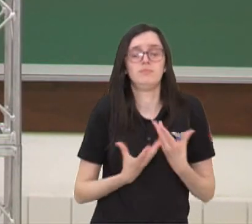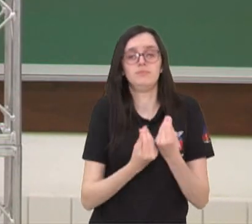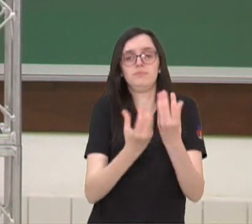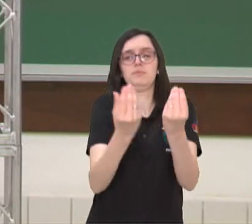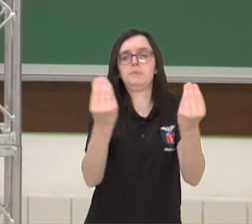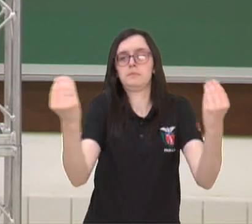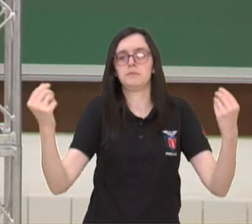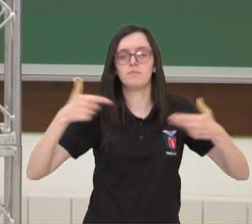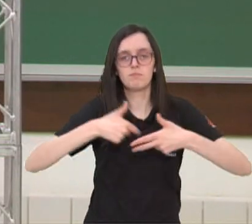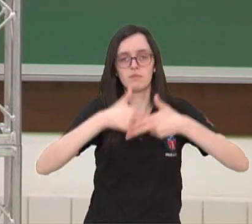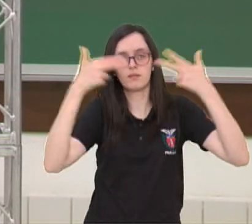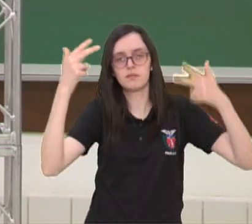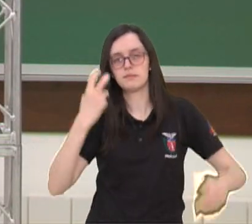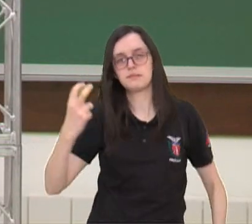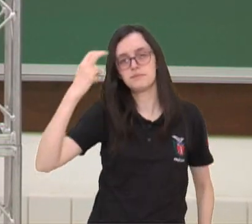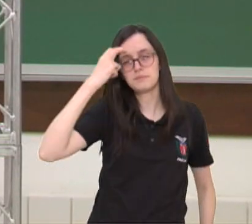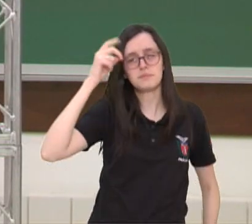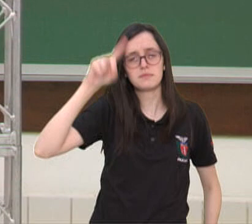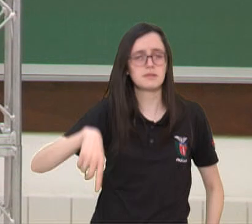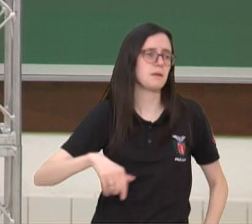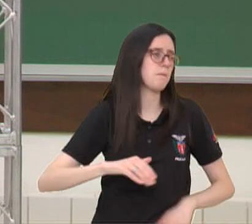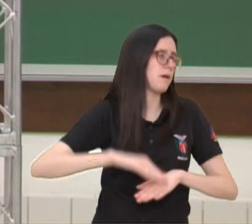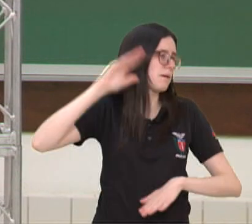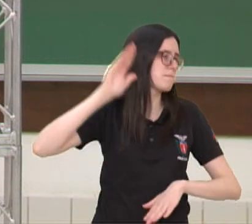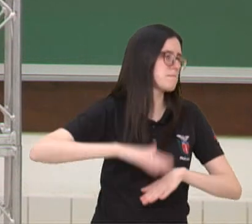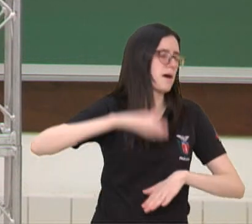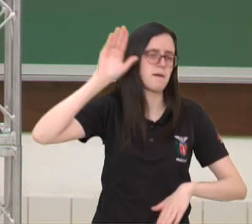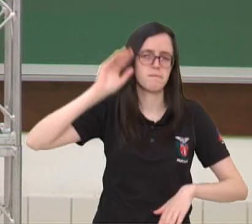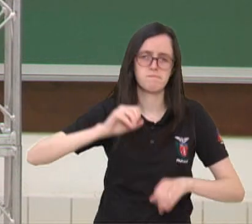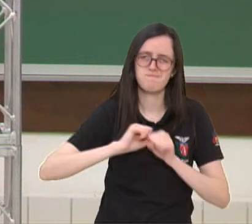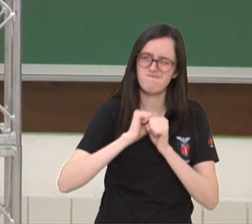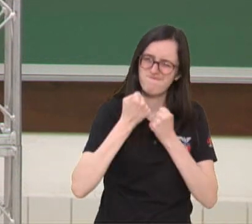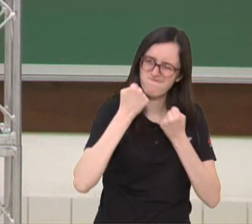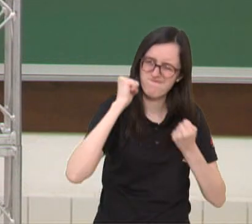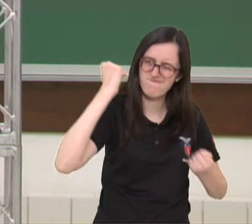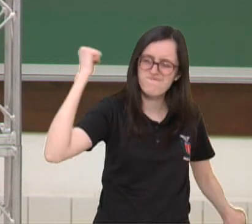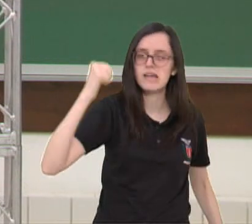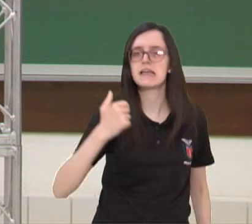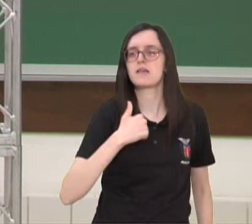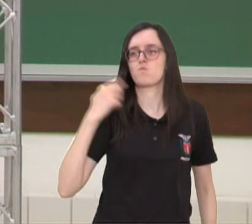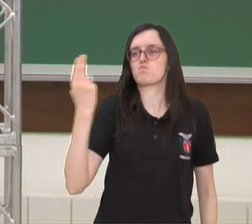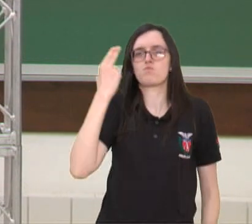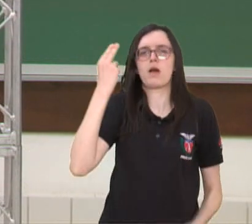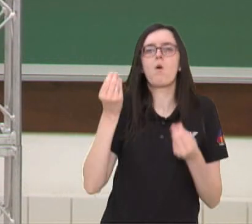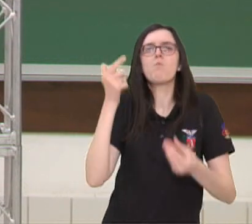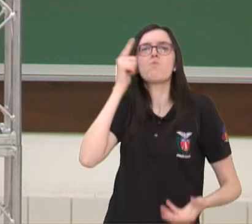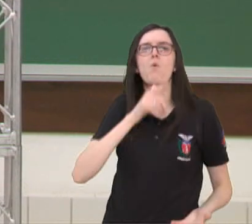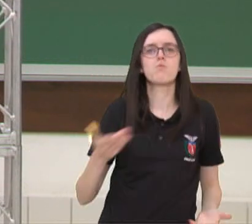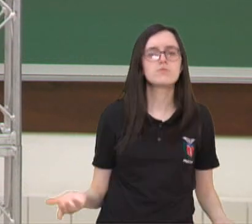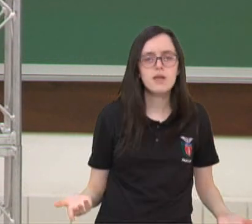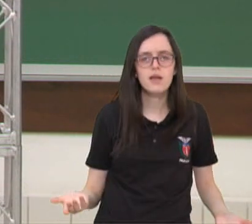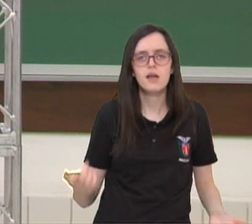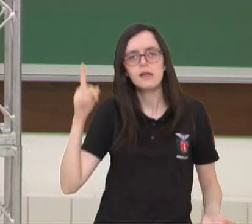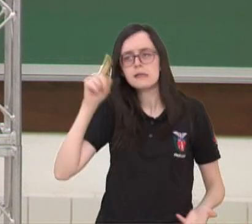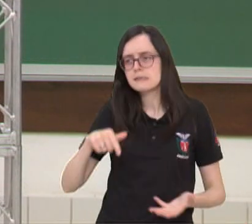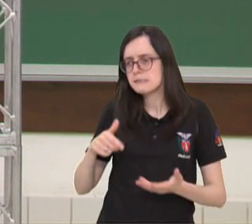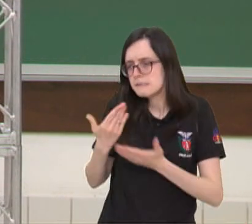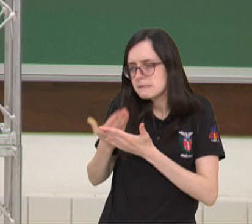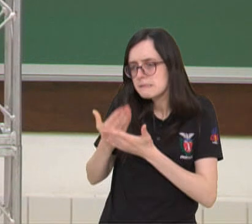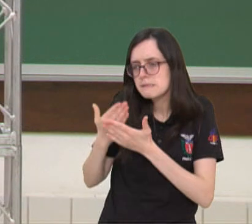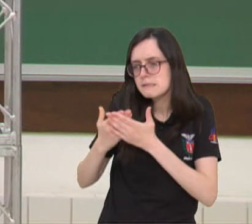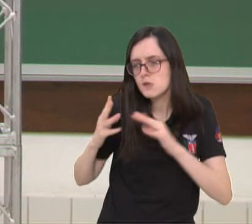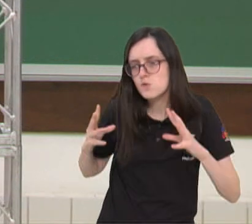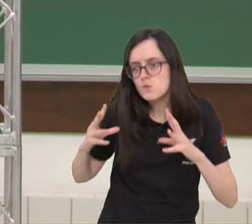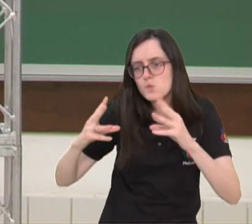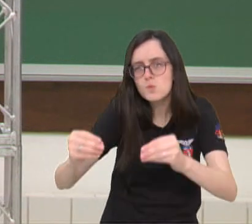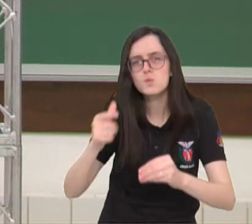diversidade étnica cultural é tão grande e tão gigante que eu não tenho como abordar